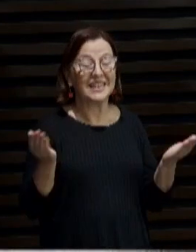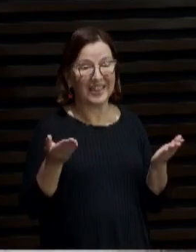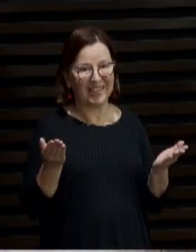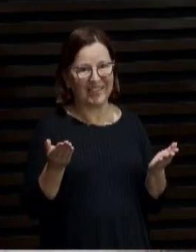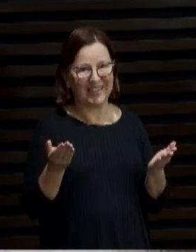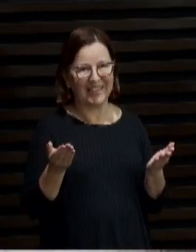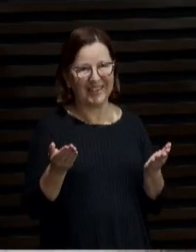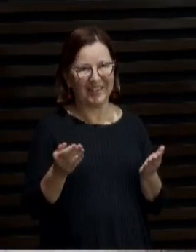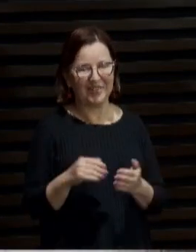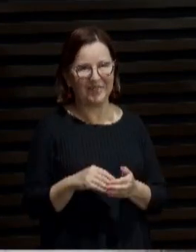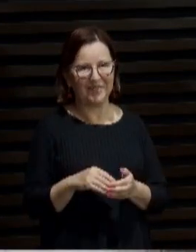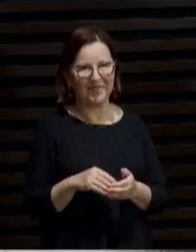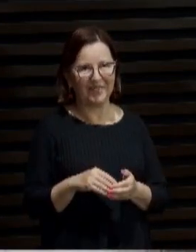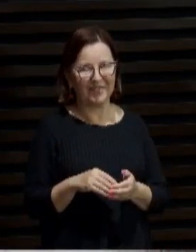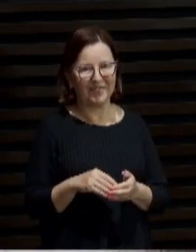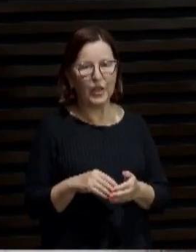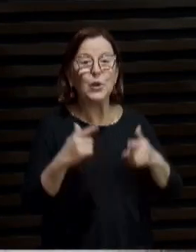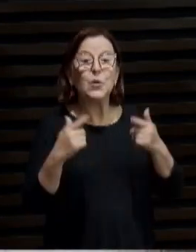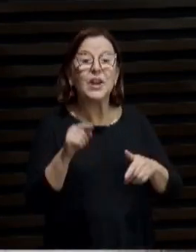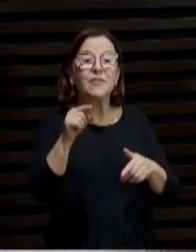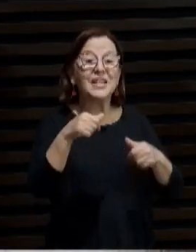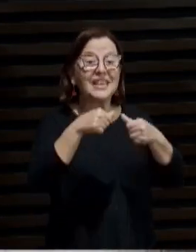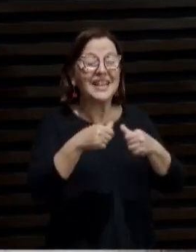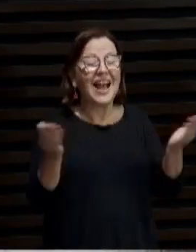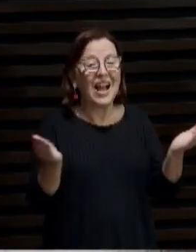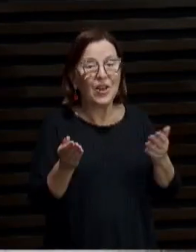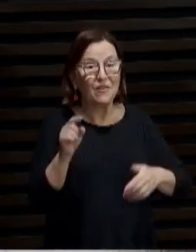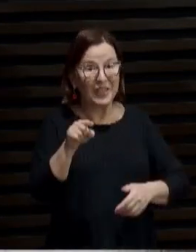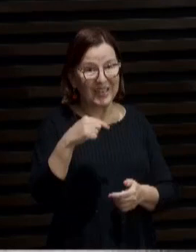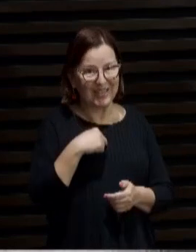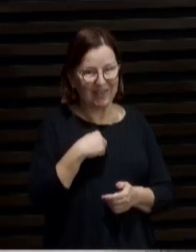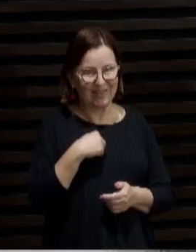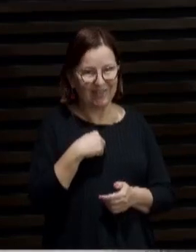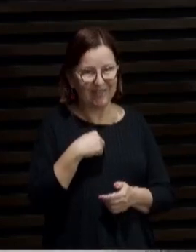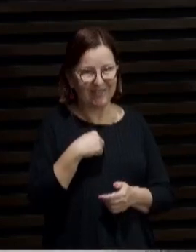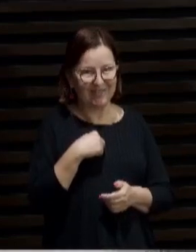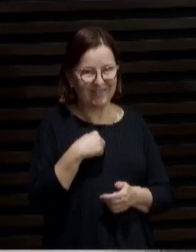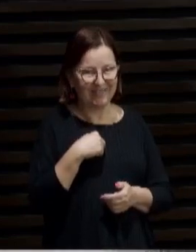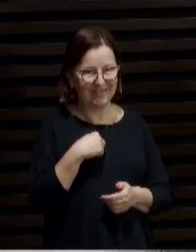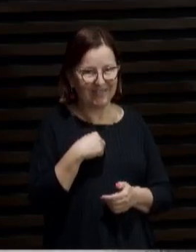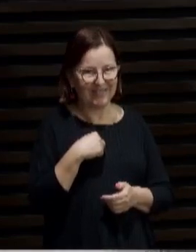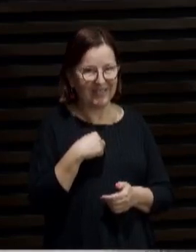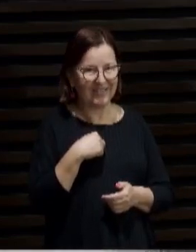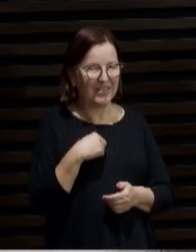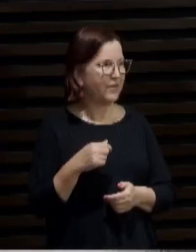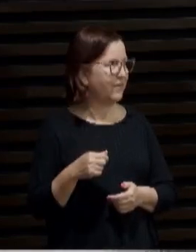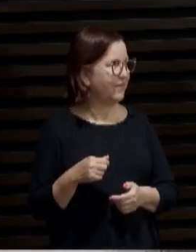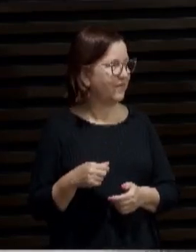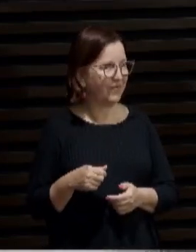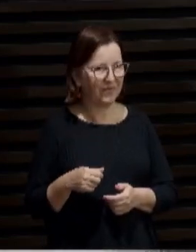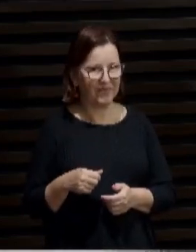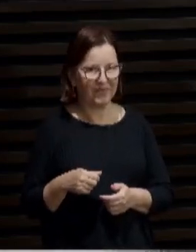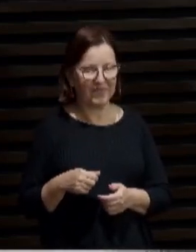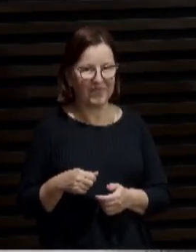que você está agora, nesse momento? Eu digo, você e eu, nós estamos sobre uma mesa, e o sumo